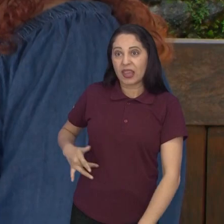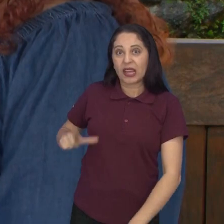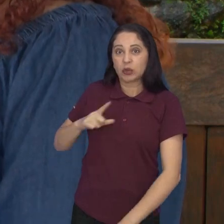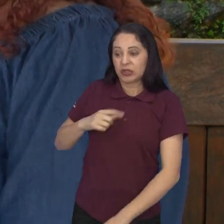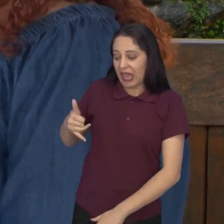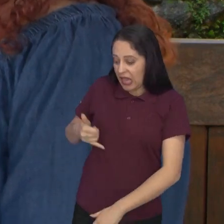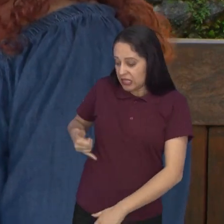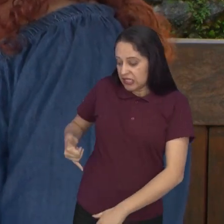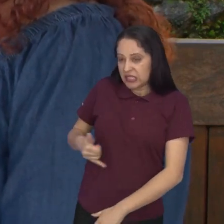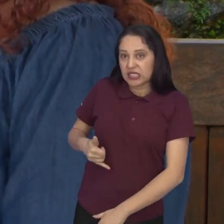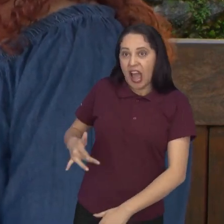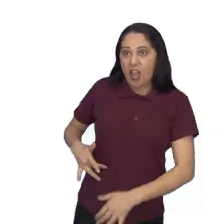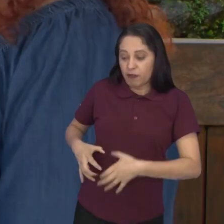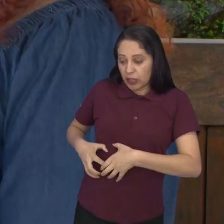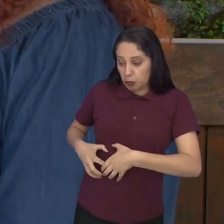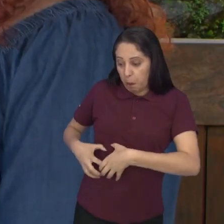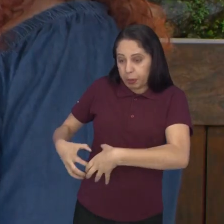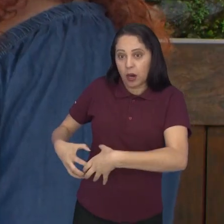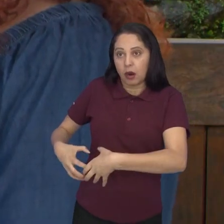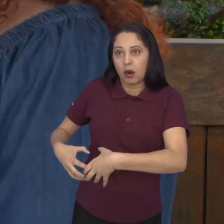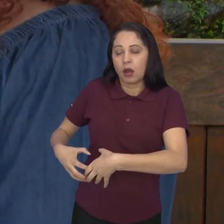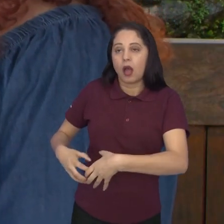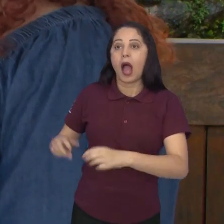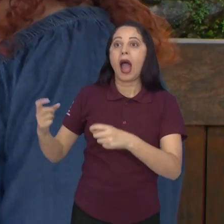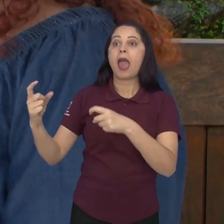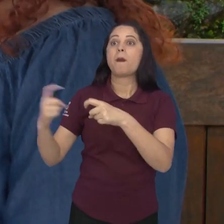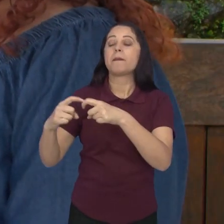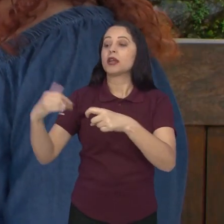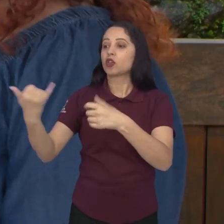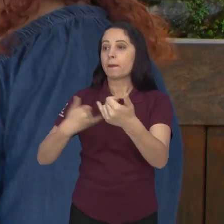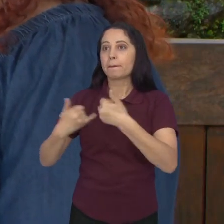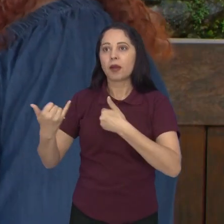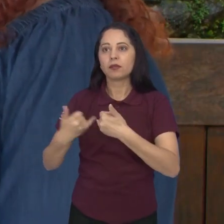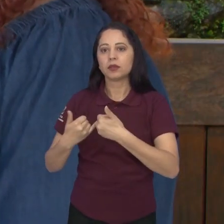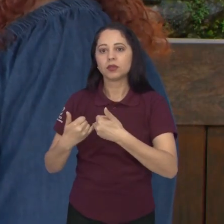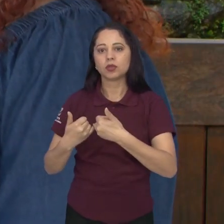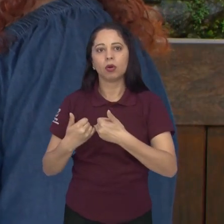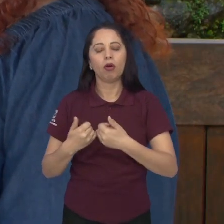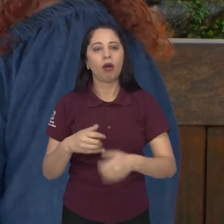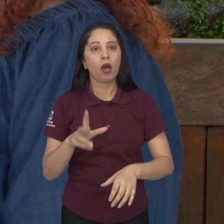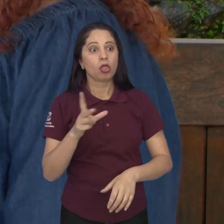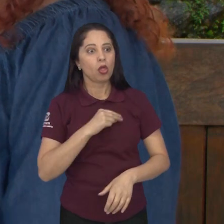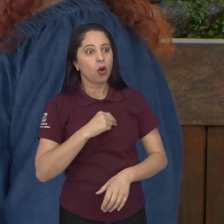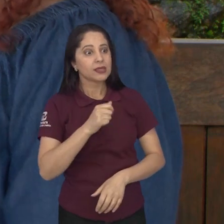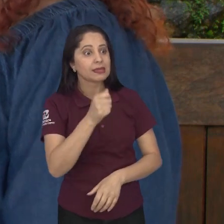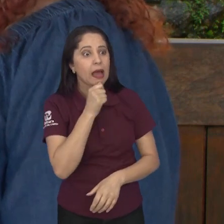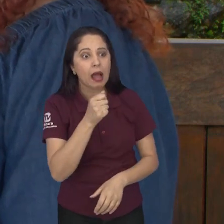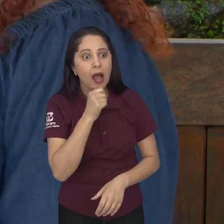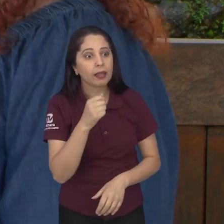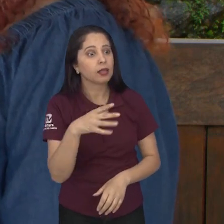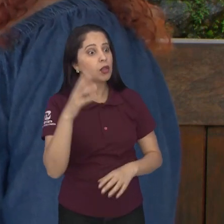no fígado e ele estava inchado. E foi onde o médico falou, olha, ainda bem que